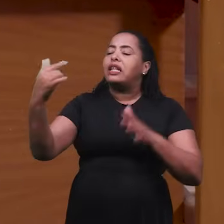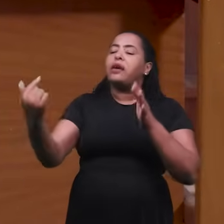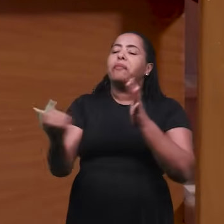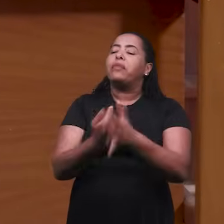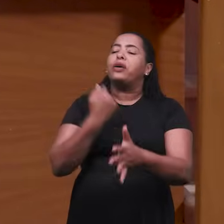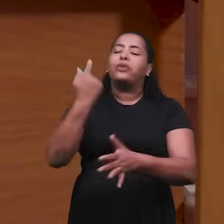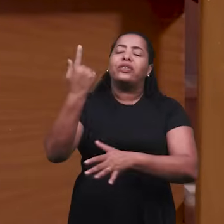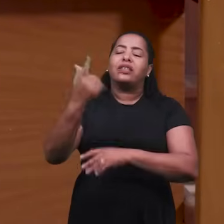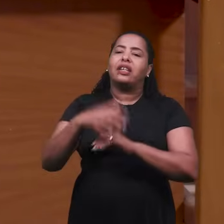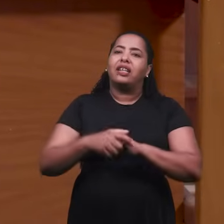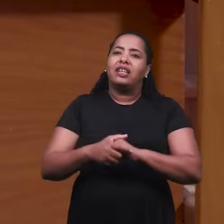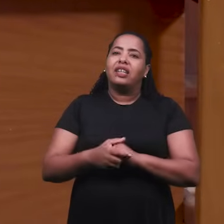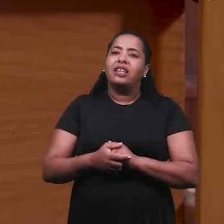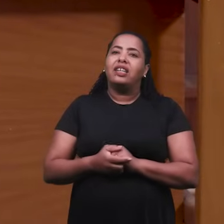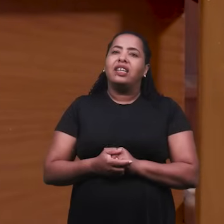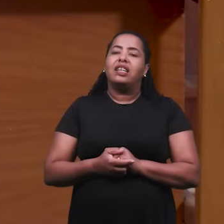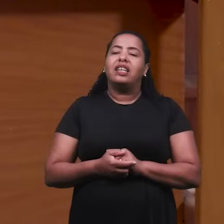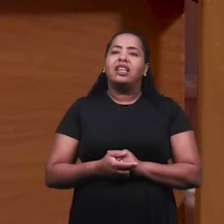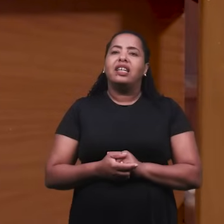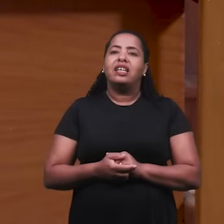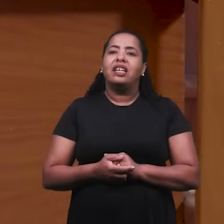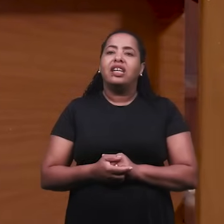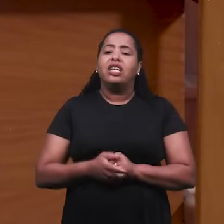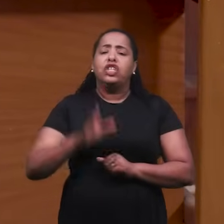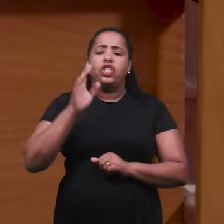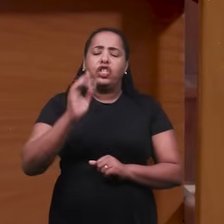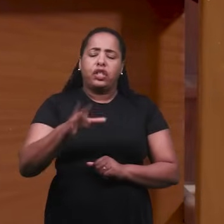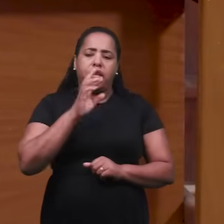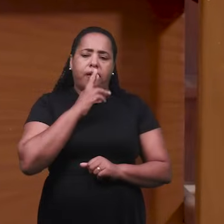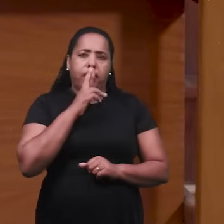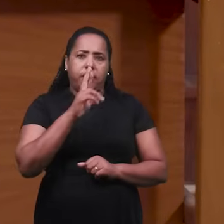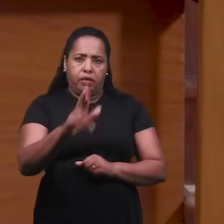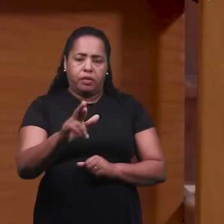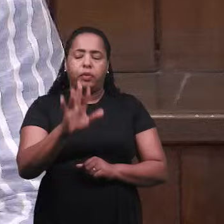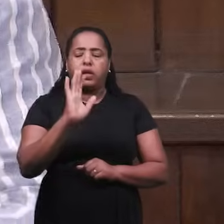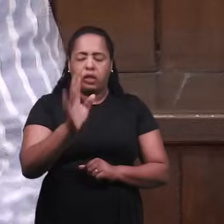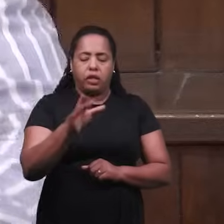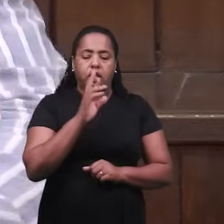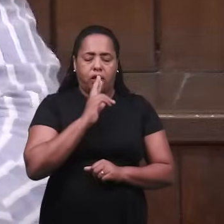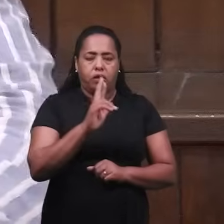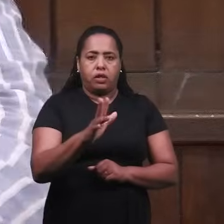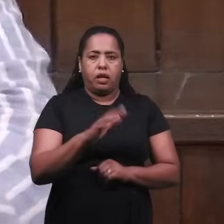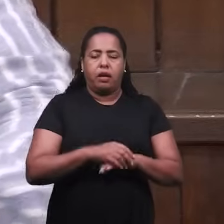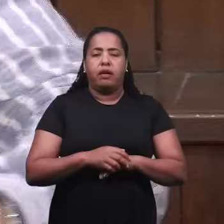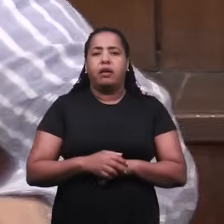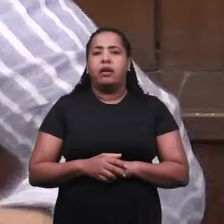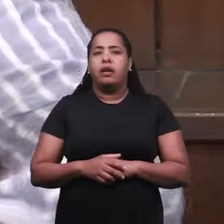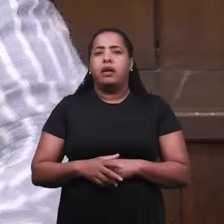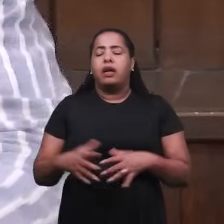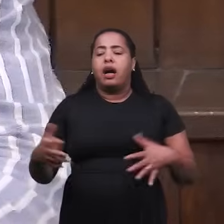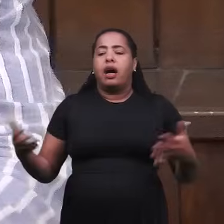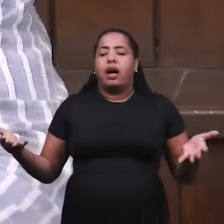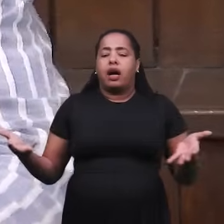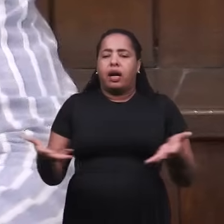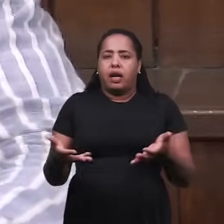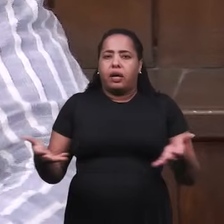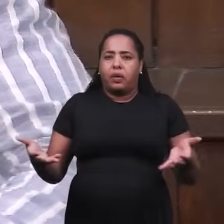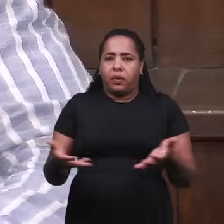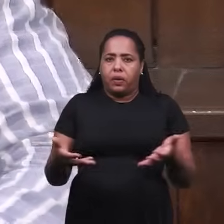fez? Eu acredito que você já respondeu. Já respondi? Já. Agora, nós